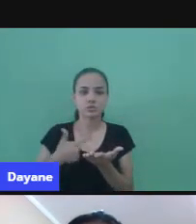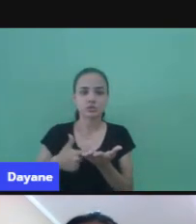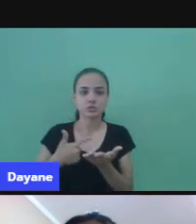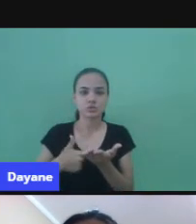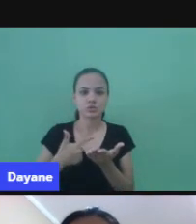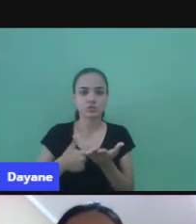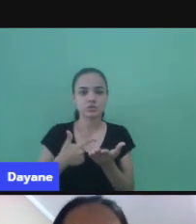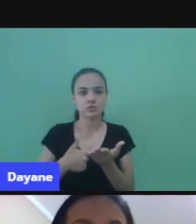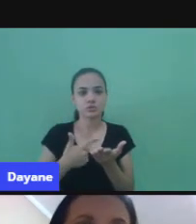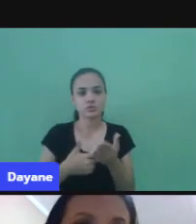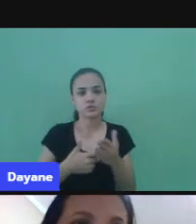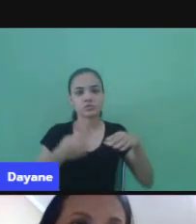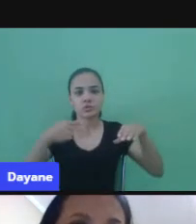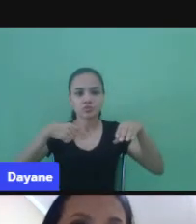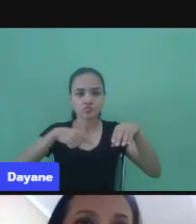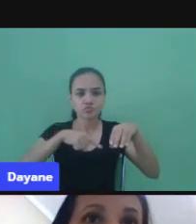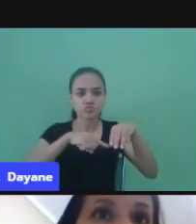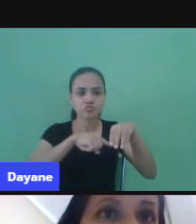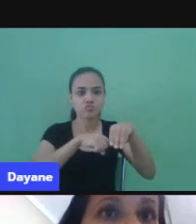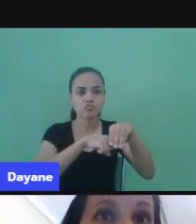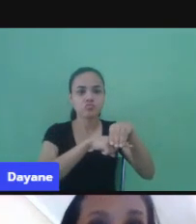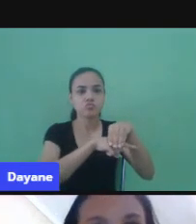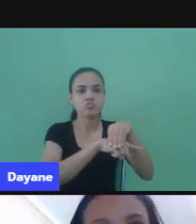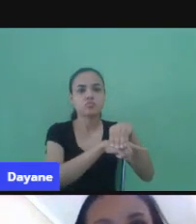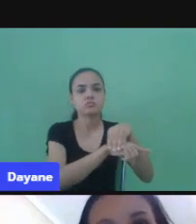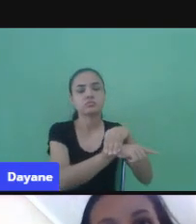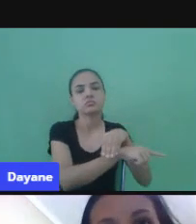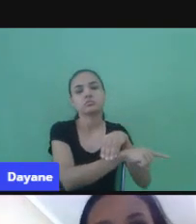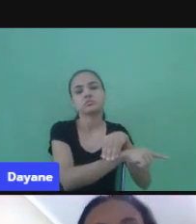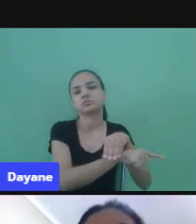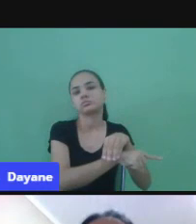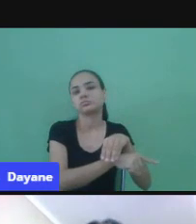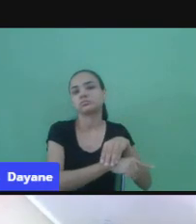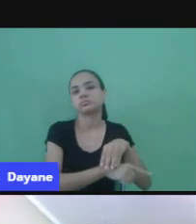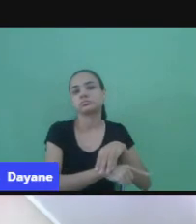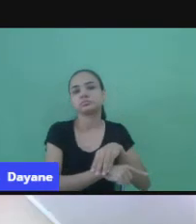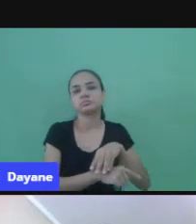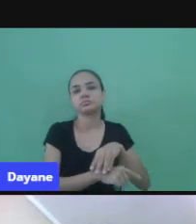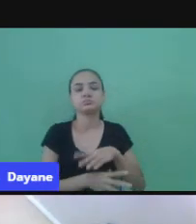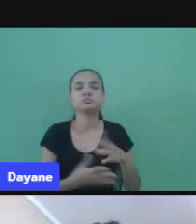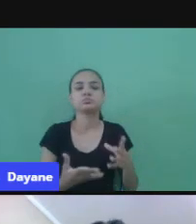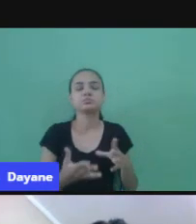Arnaud comentou ali na fala dele, vocês encontram aí.